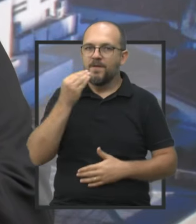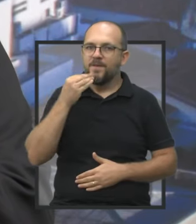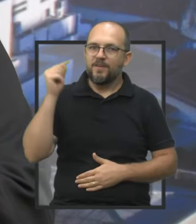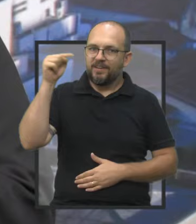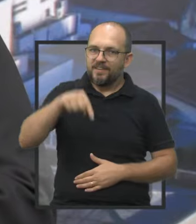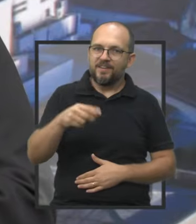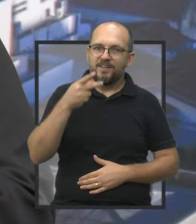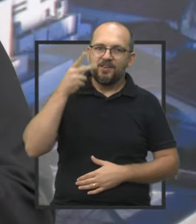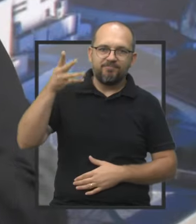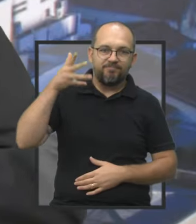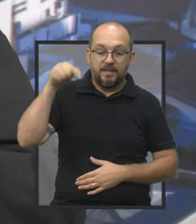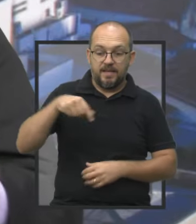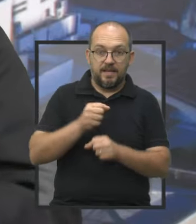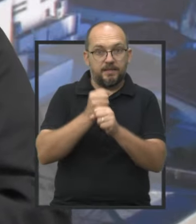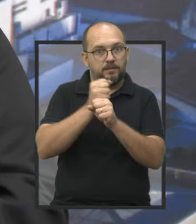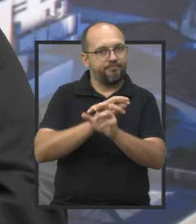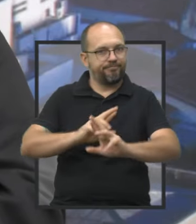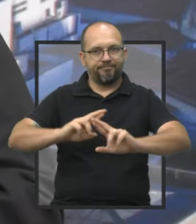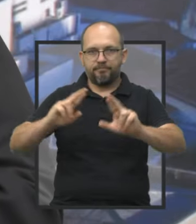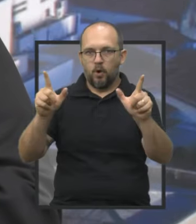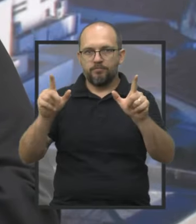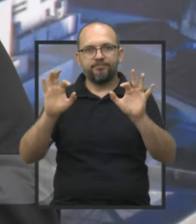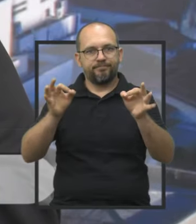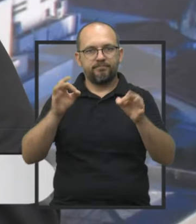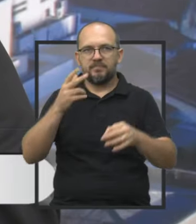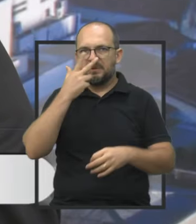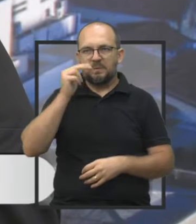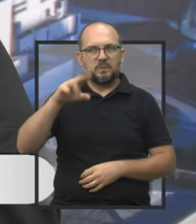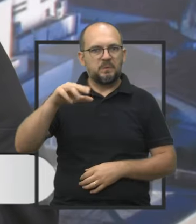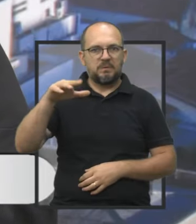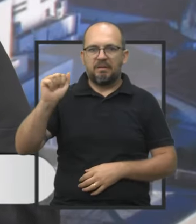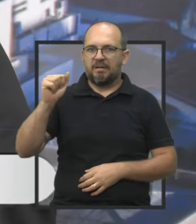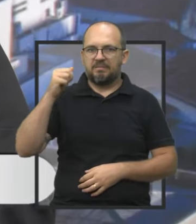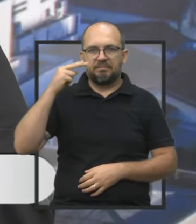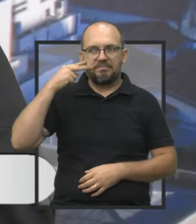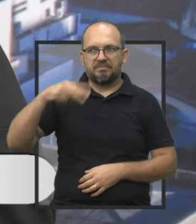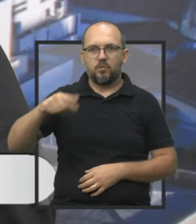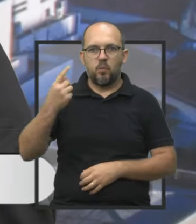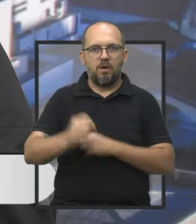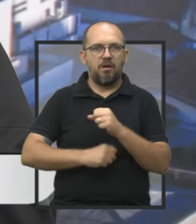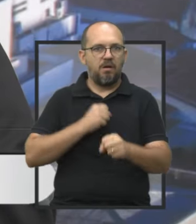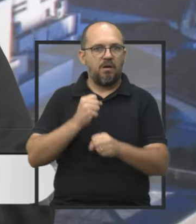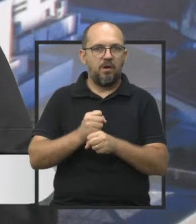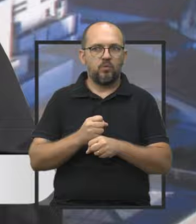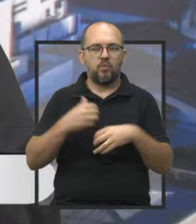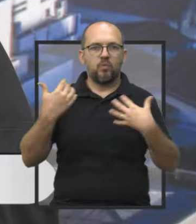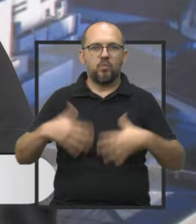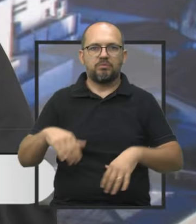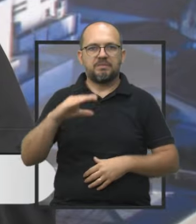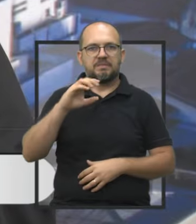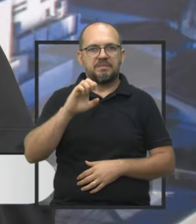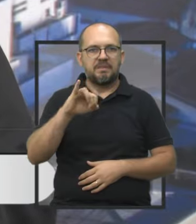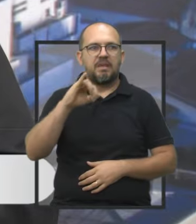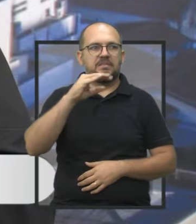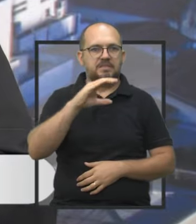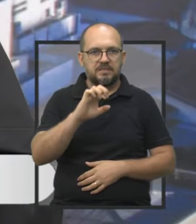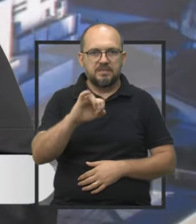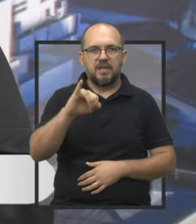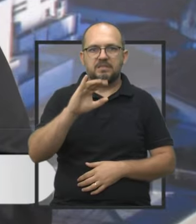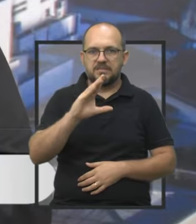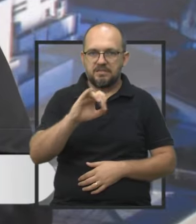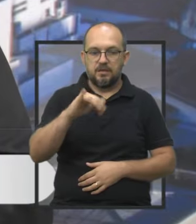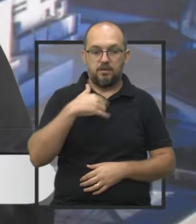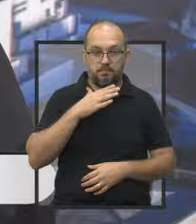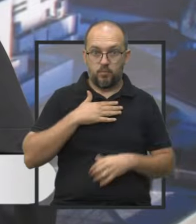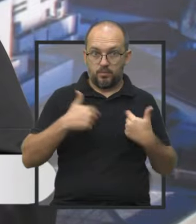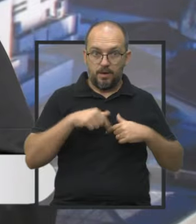poder falar. Tem sido um ano atípico, né? Acho que nós nunca vivenciamos num ano tantas SEIs. Meu trabalho aqui, além das 2